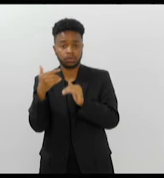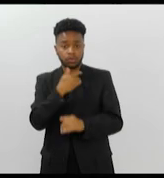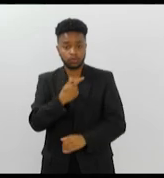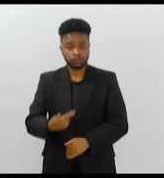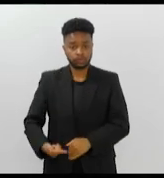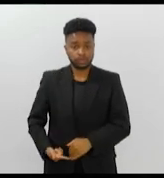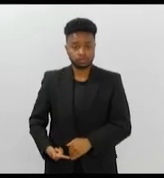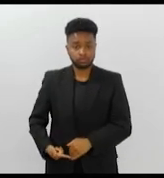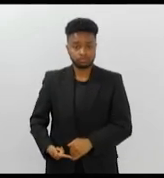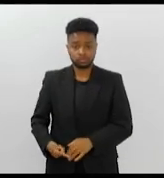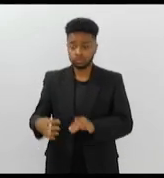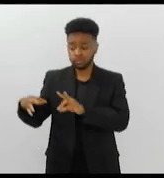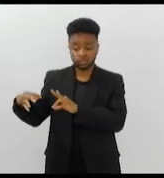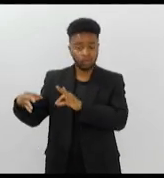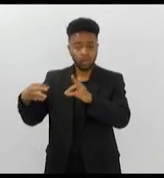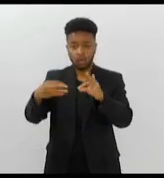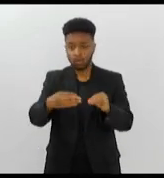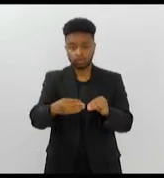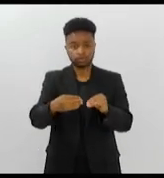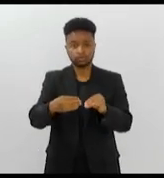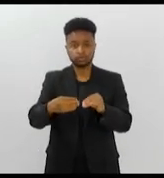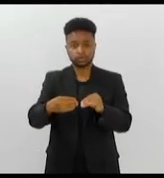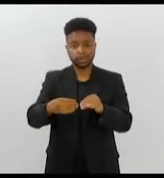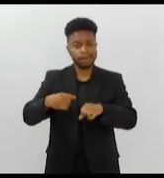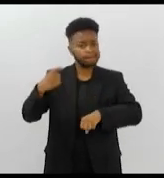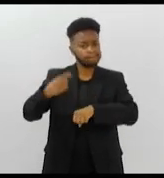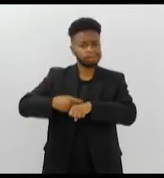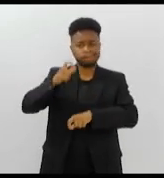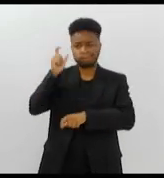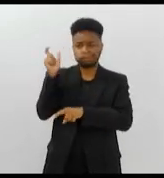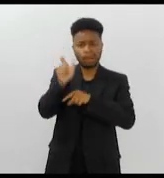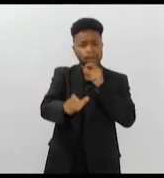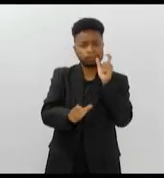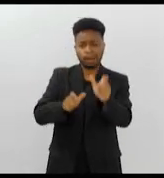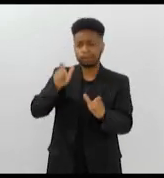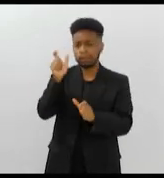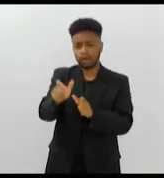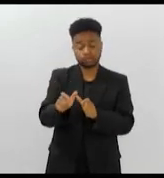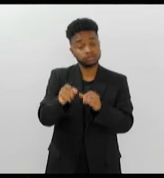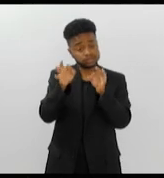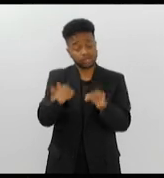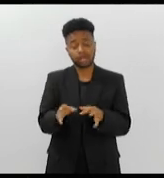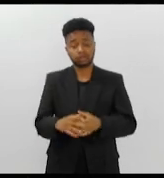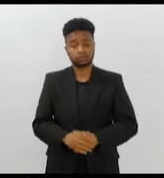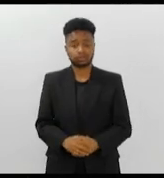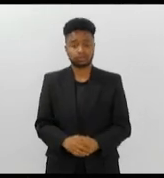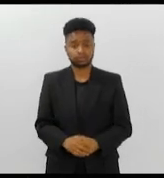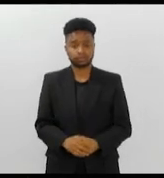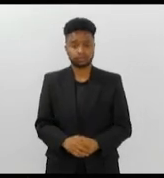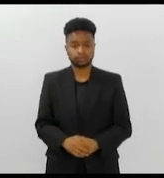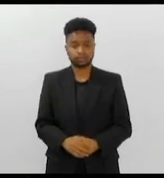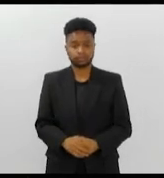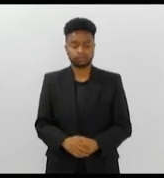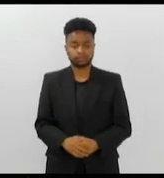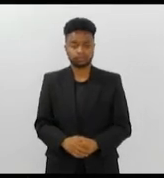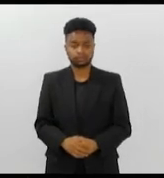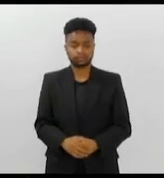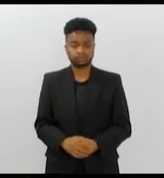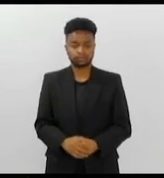indistintamente fizeram duríssimas críticas e justas senhor presidente assim